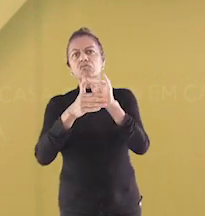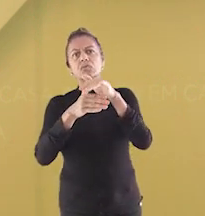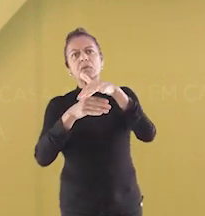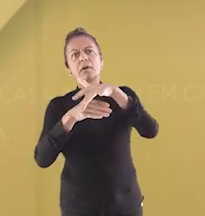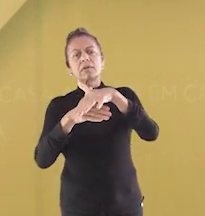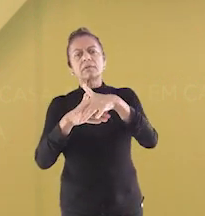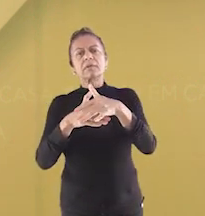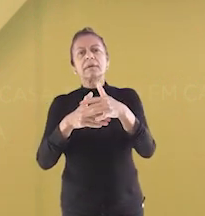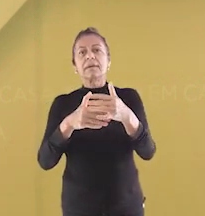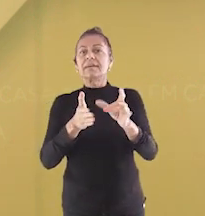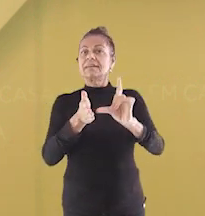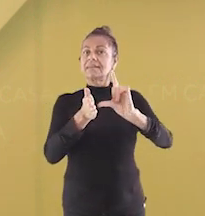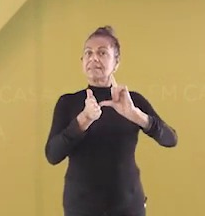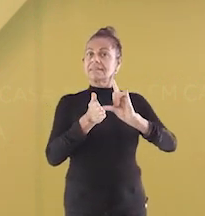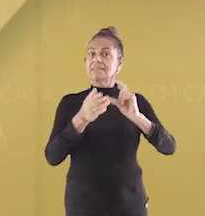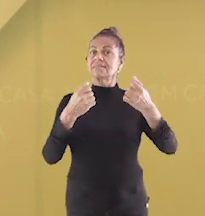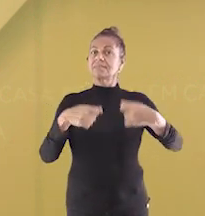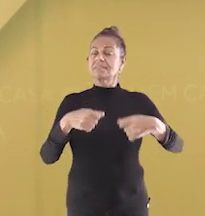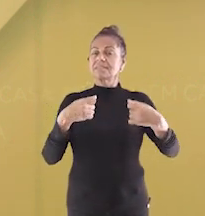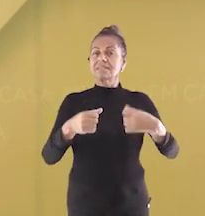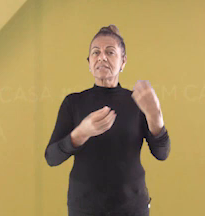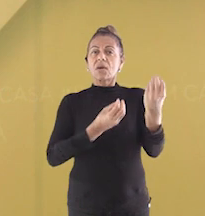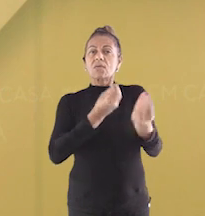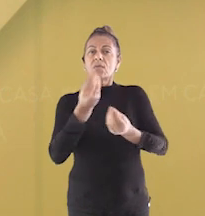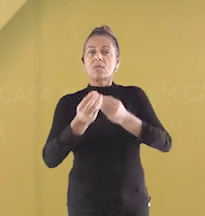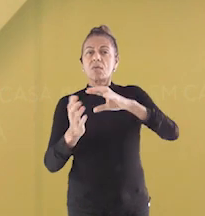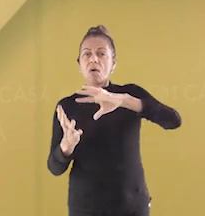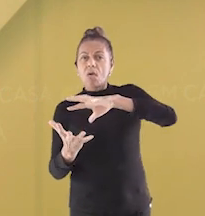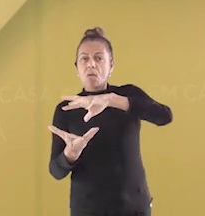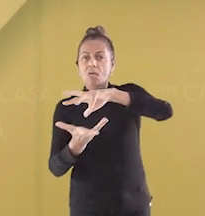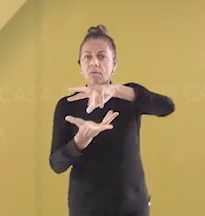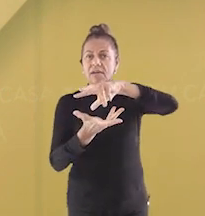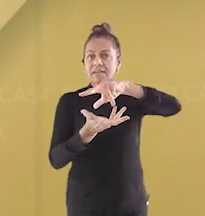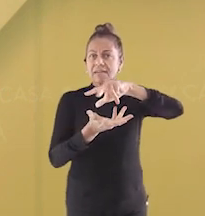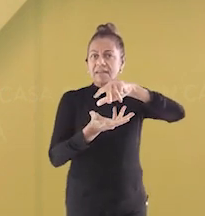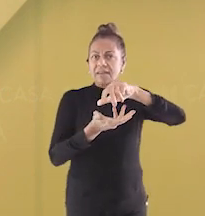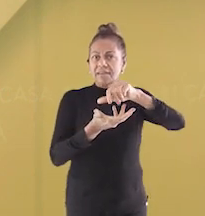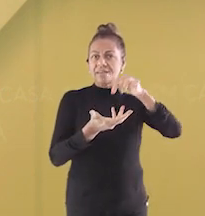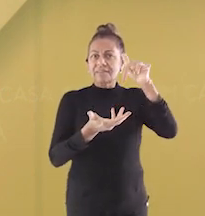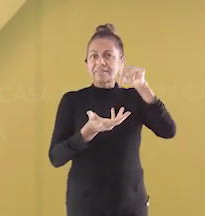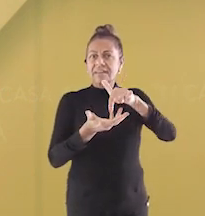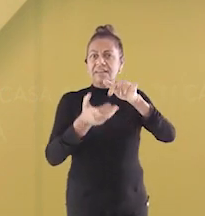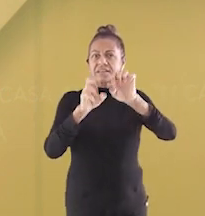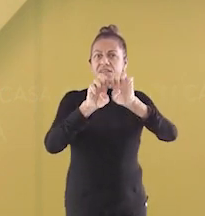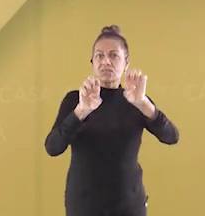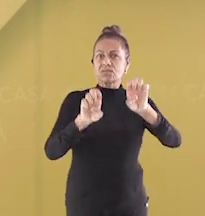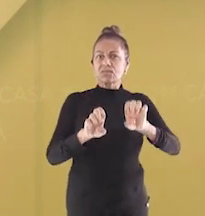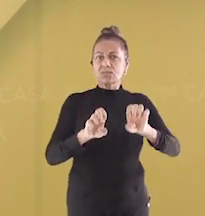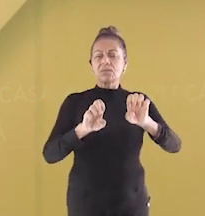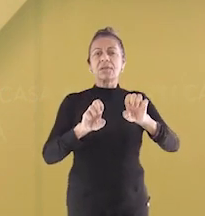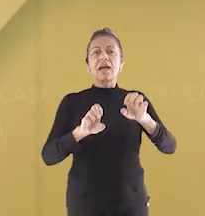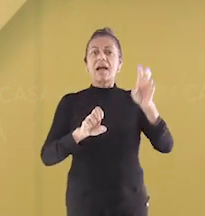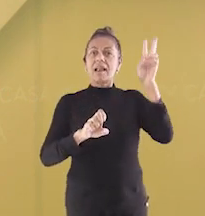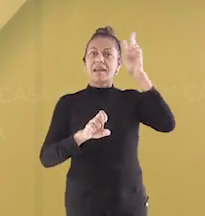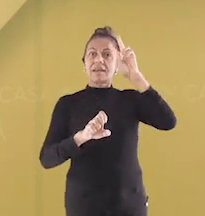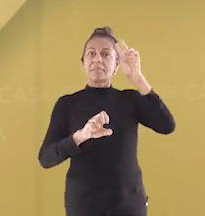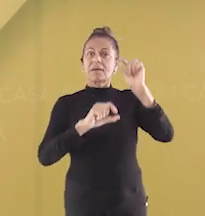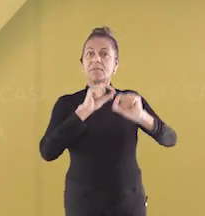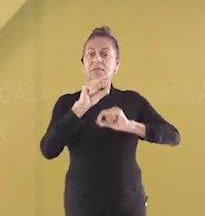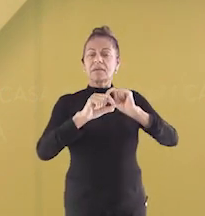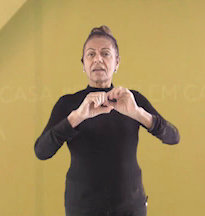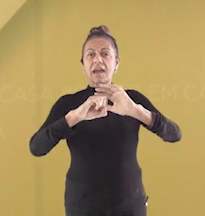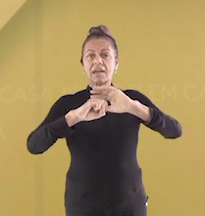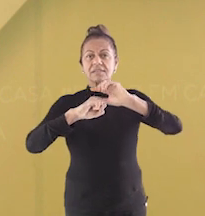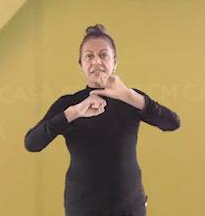a estrutura física que forma o nosso planeta Terra e nos lembrar que ele é formado por